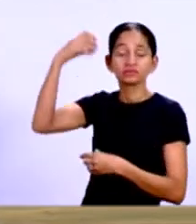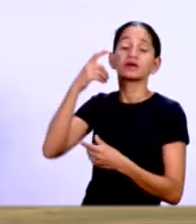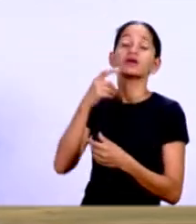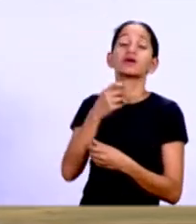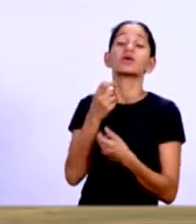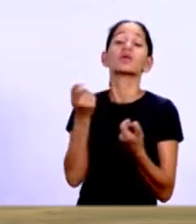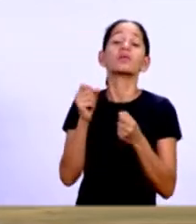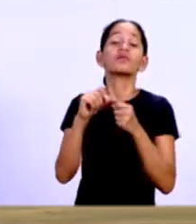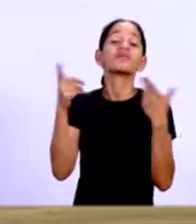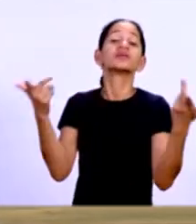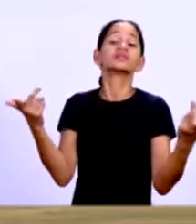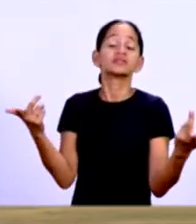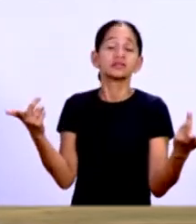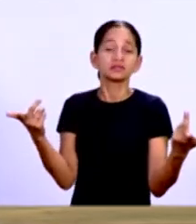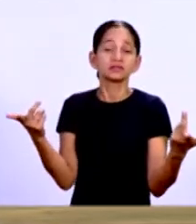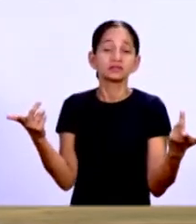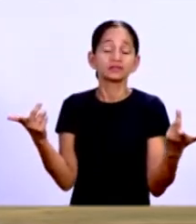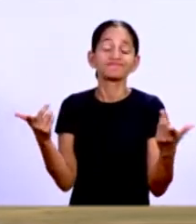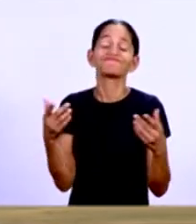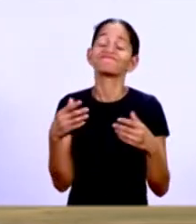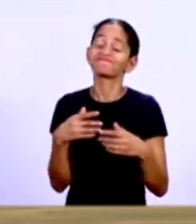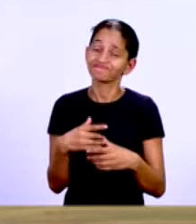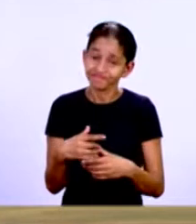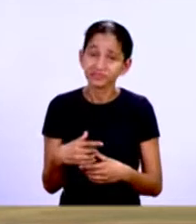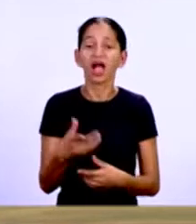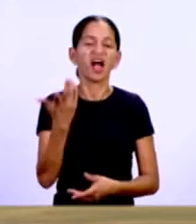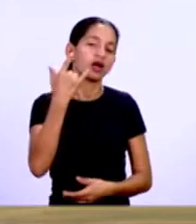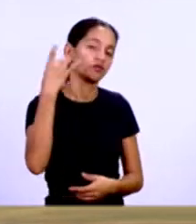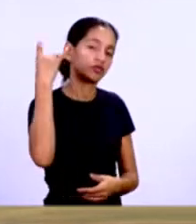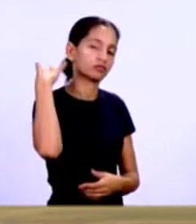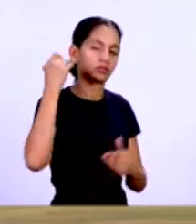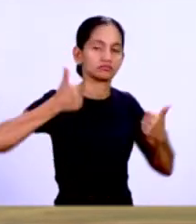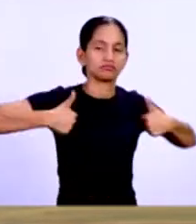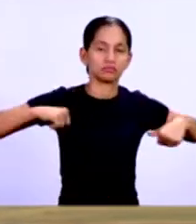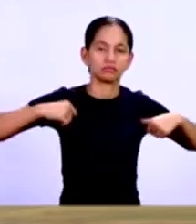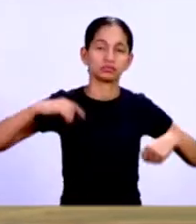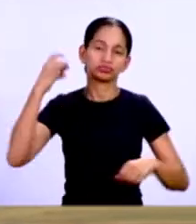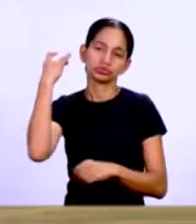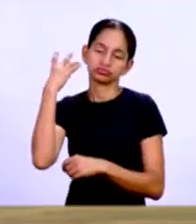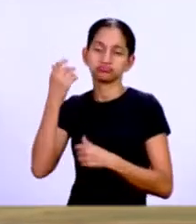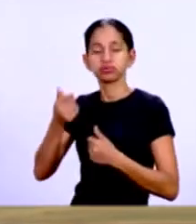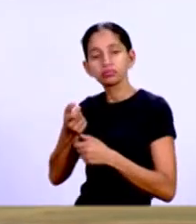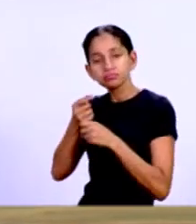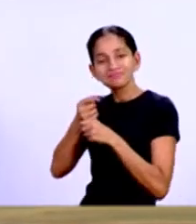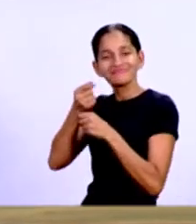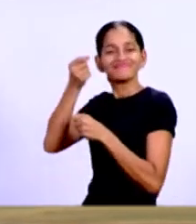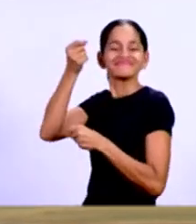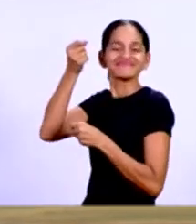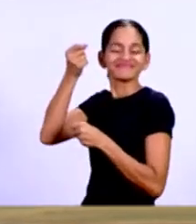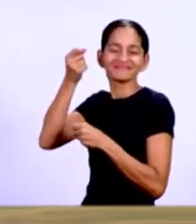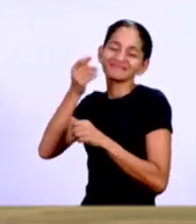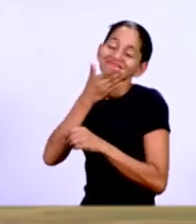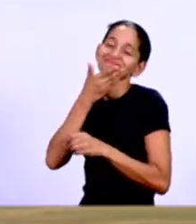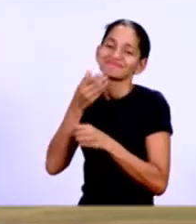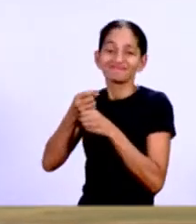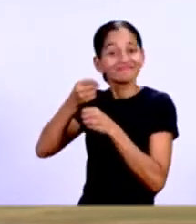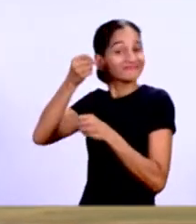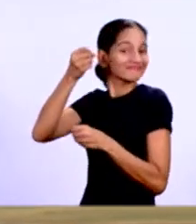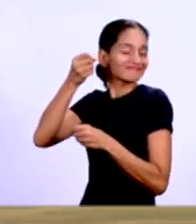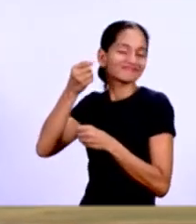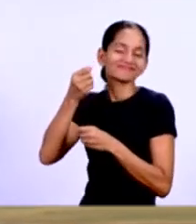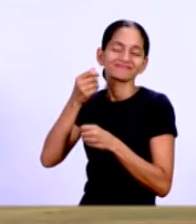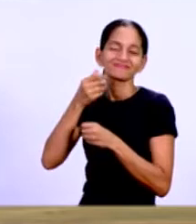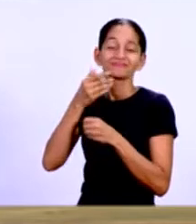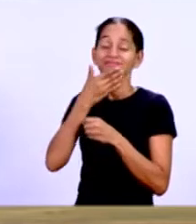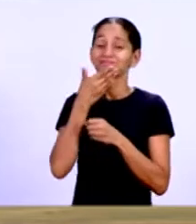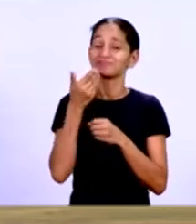mas você tem como mitigar esse risco levando um guarda-chuva, por exemplo. Dessa forma, você evita que a chuva te prejudique. Então, apesar